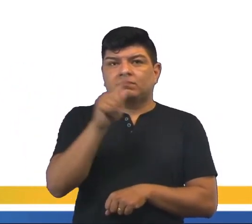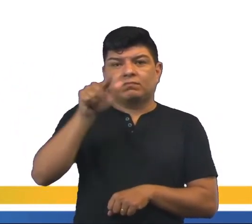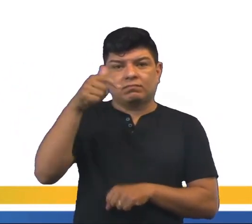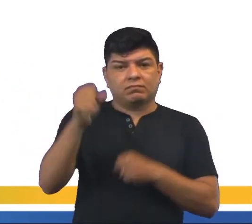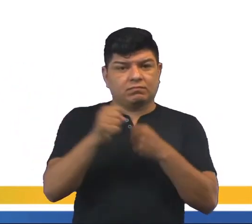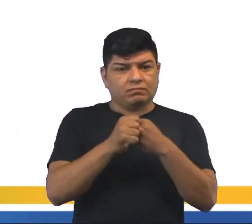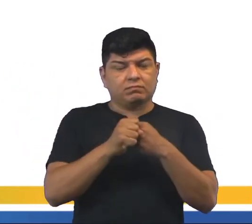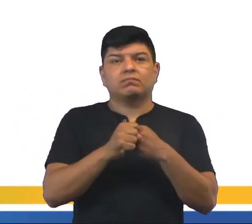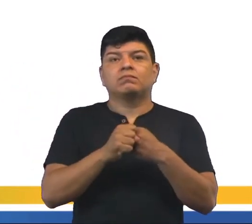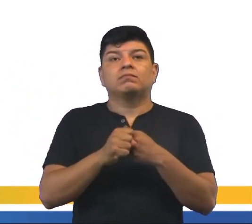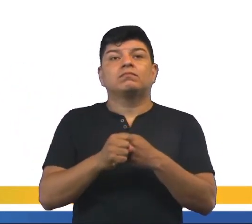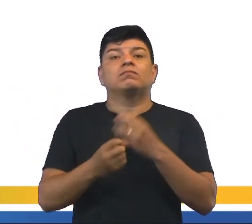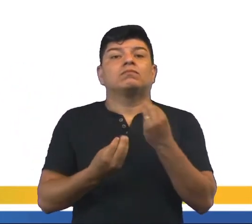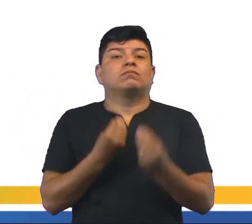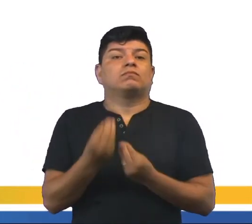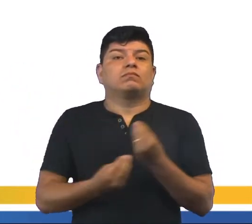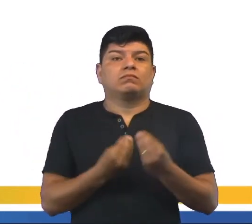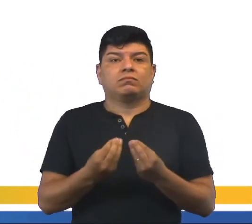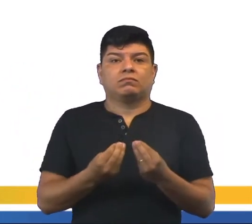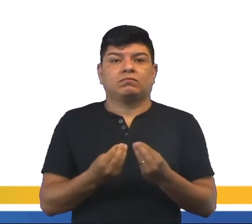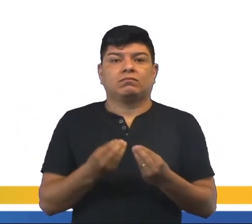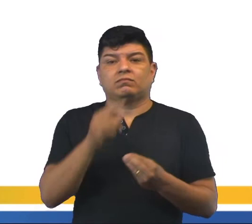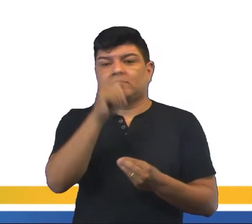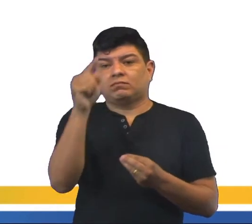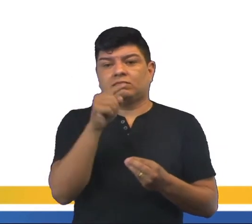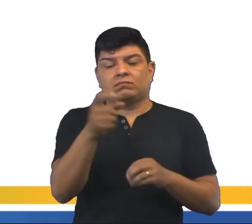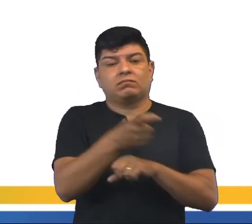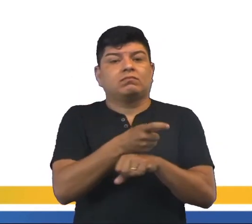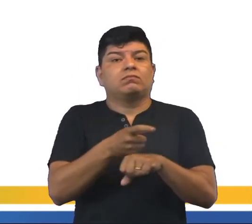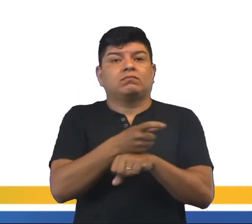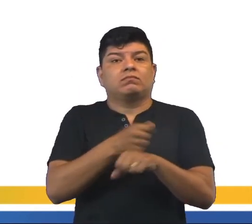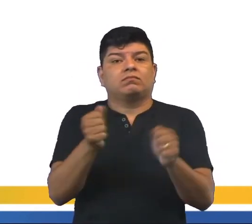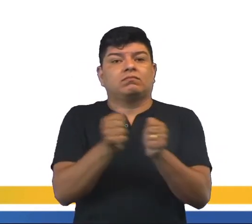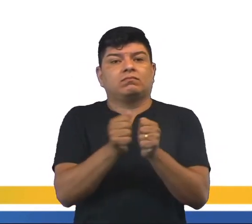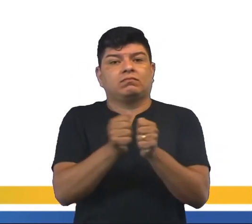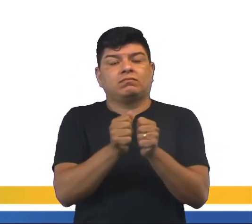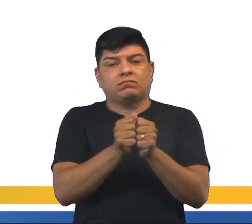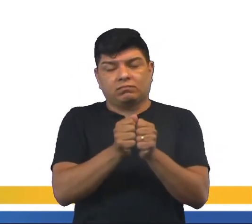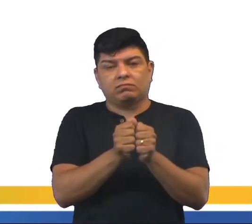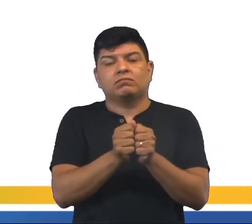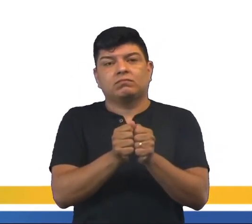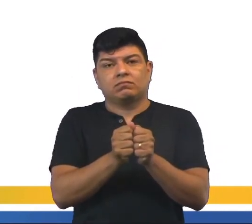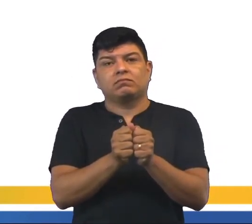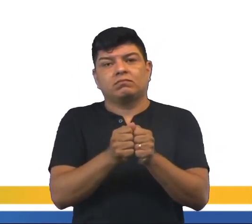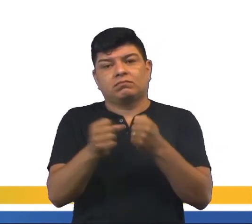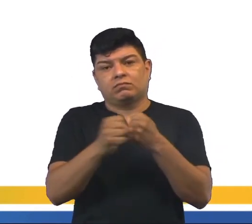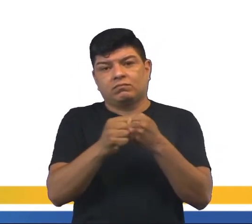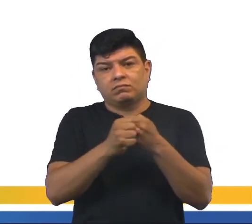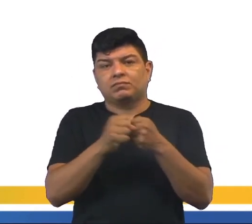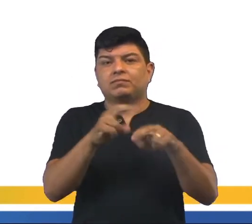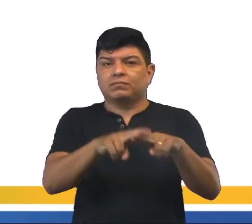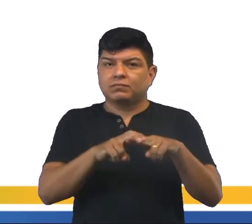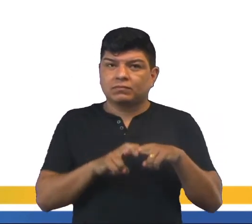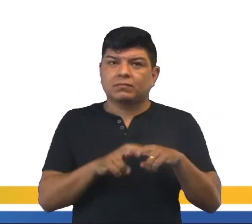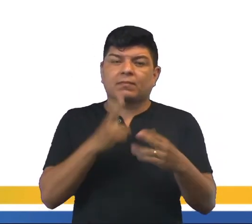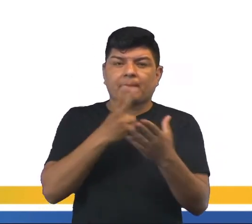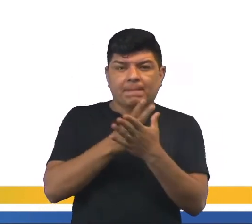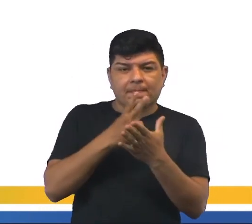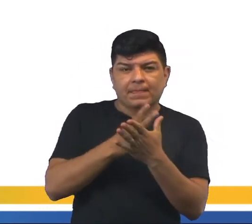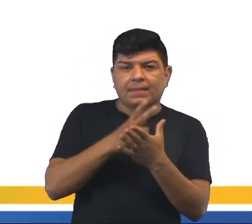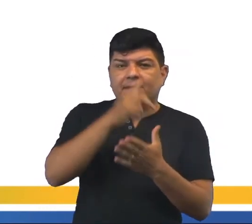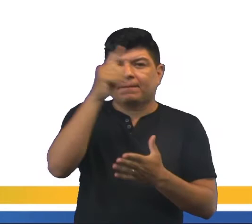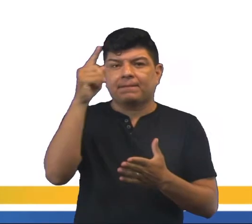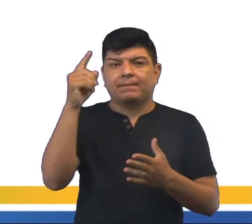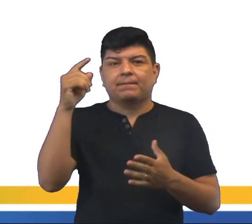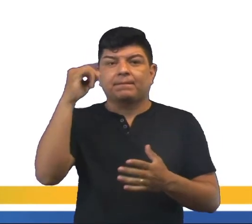substantivo. Quando é que ela é adjetivo interrogativo, galera? Quando ela acompanha o substantivo, né? Por isso que eu falo aqui sempre da